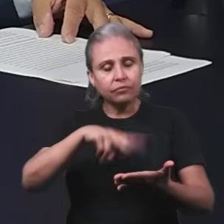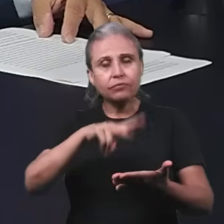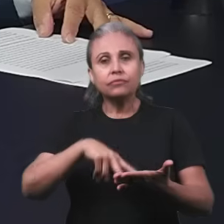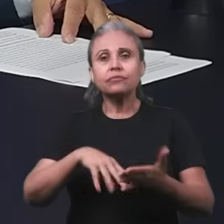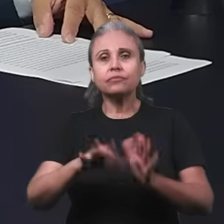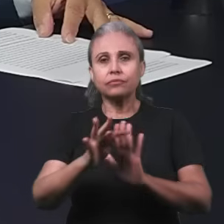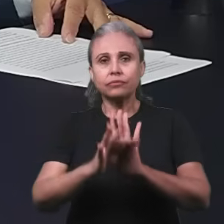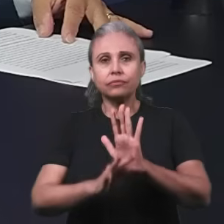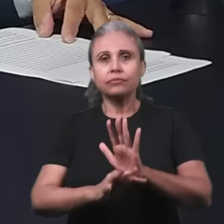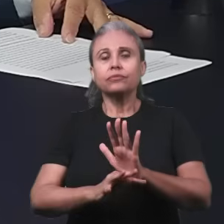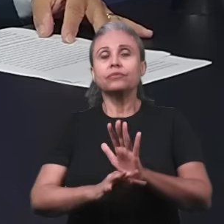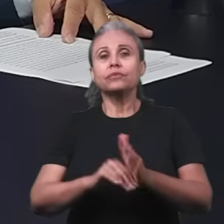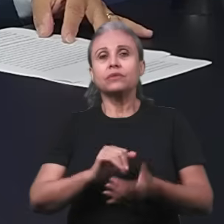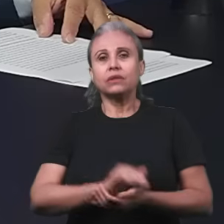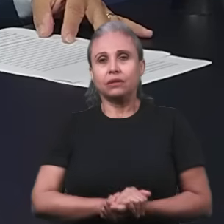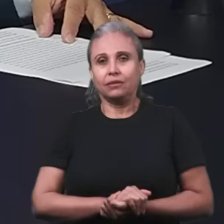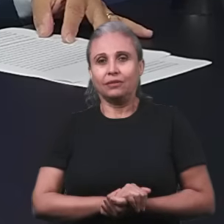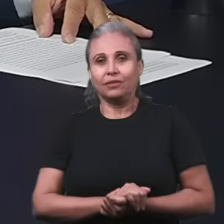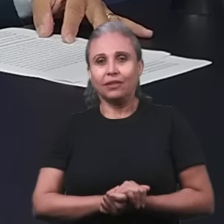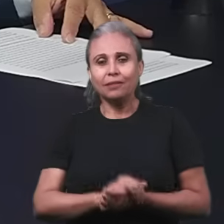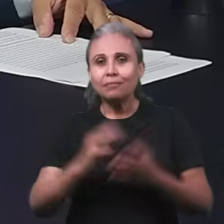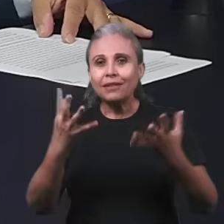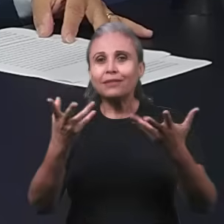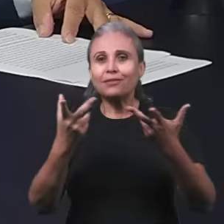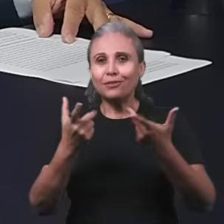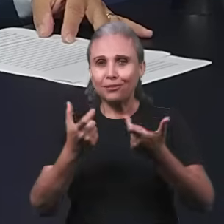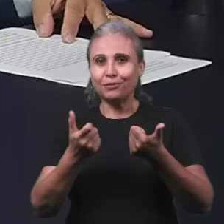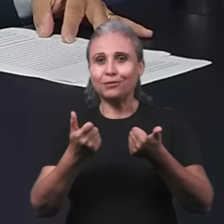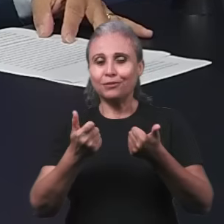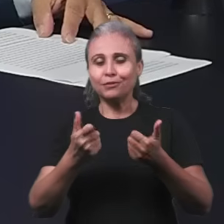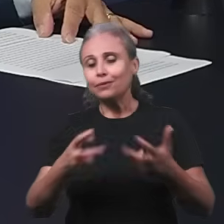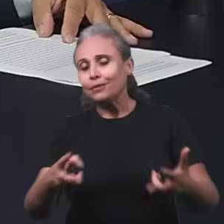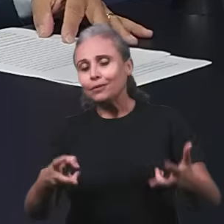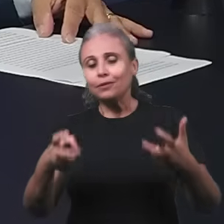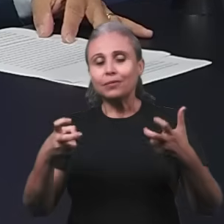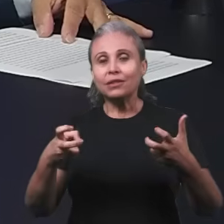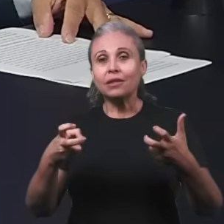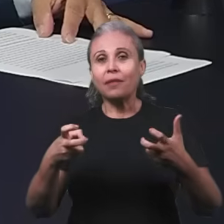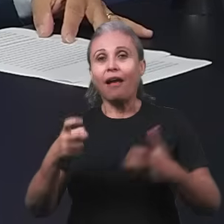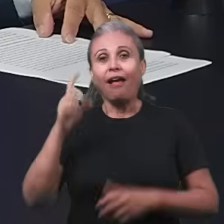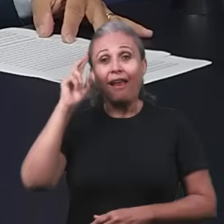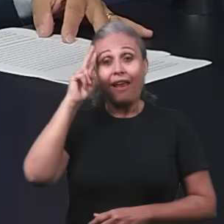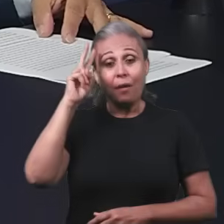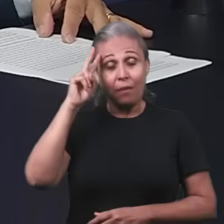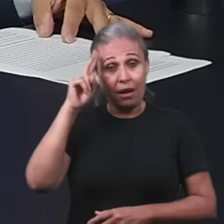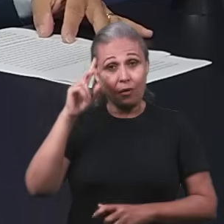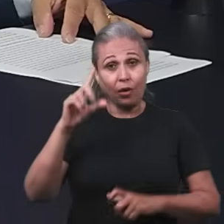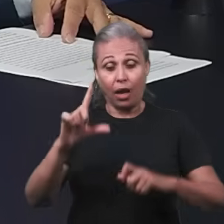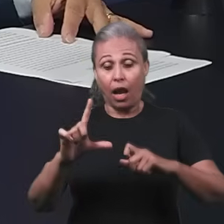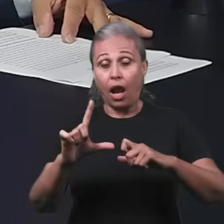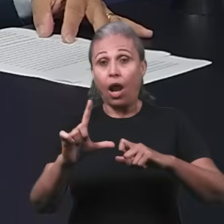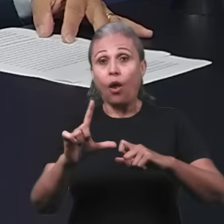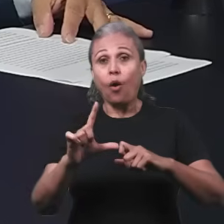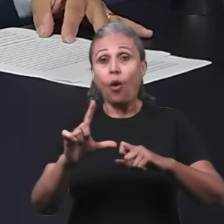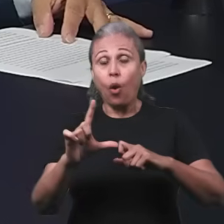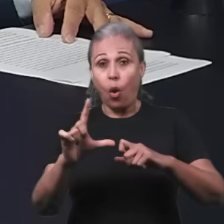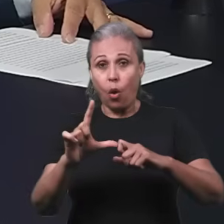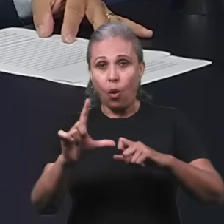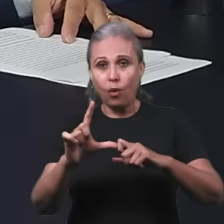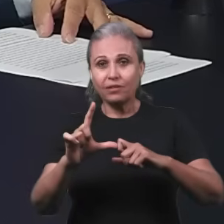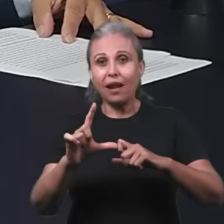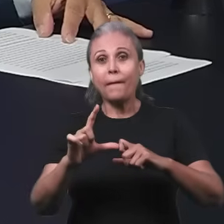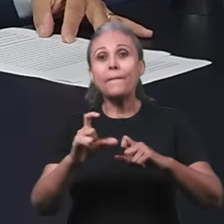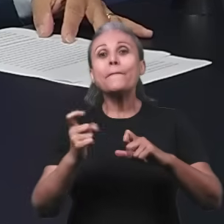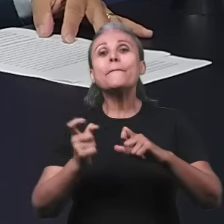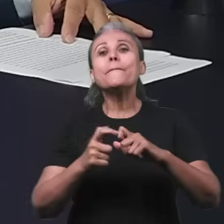sobre o assunto, porque é muito rico observar. Lembrando que Lucas era um médico, como nosso pastor aqui,